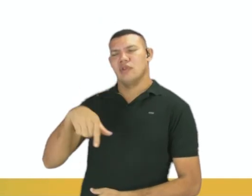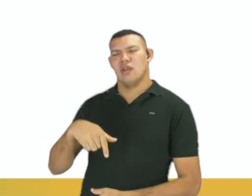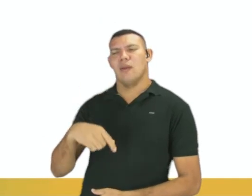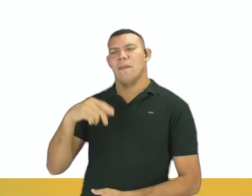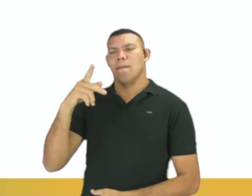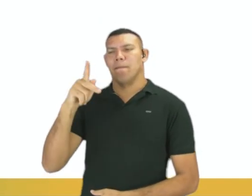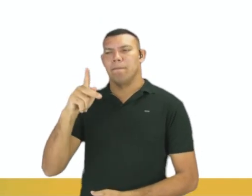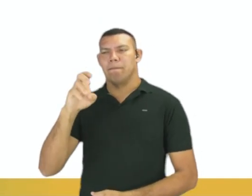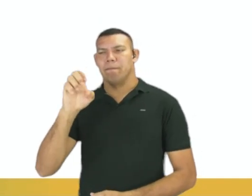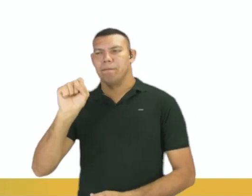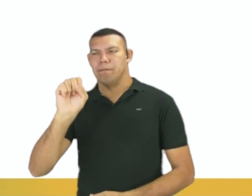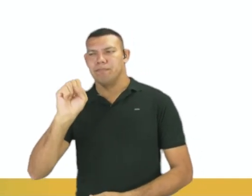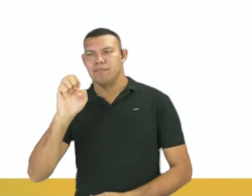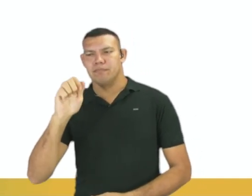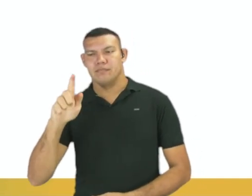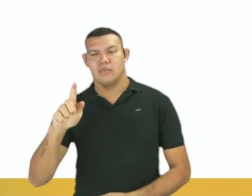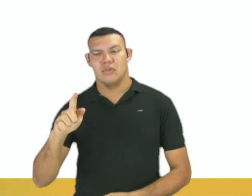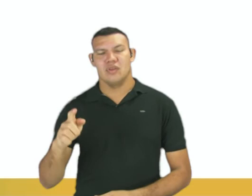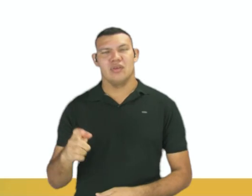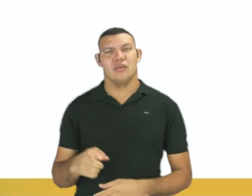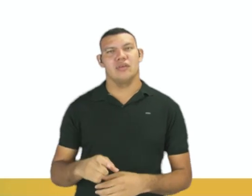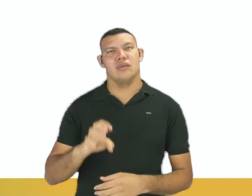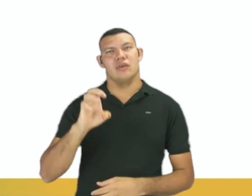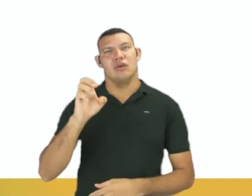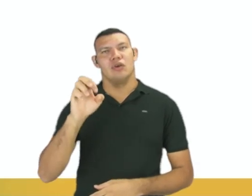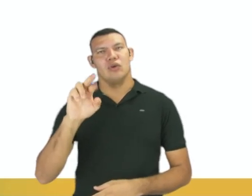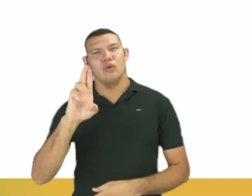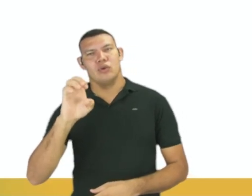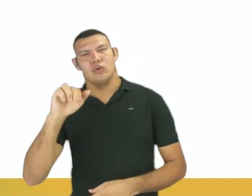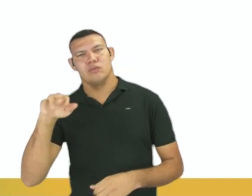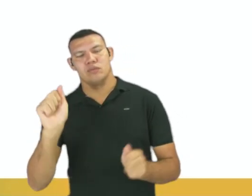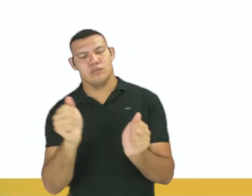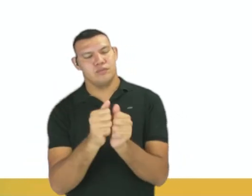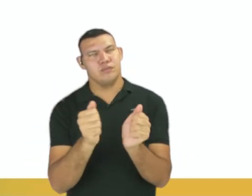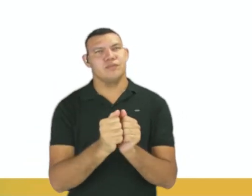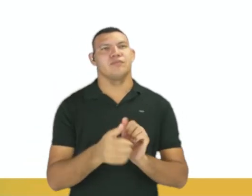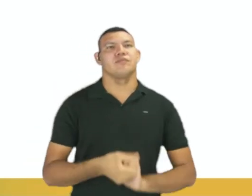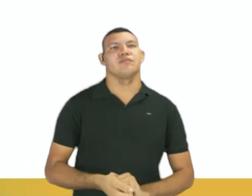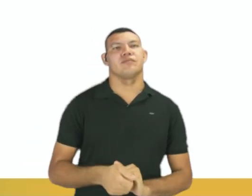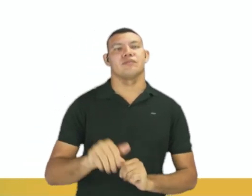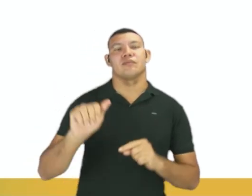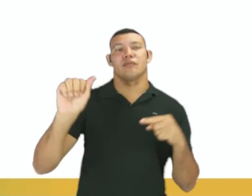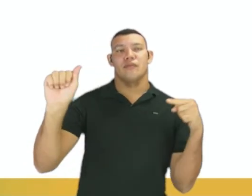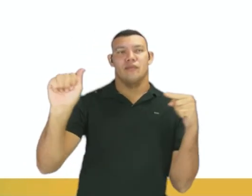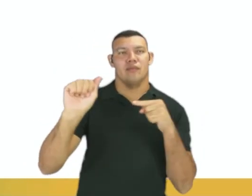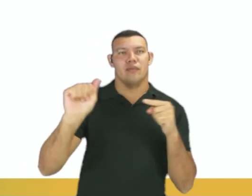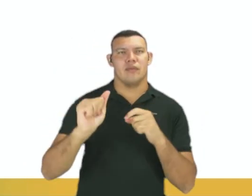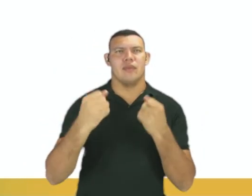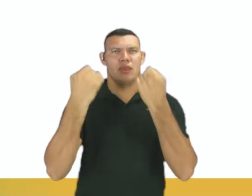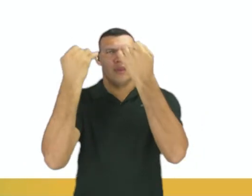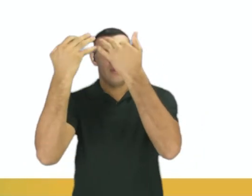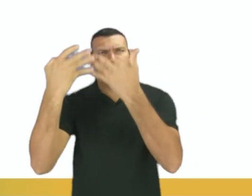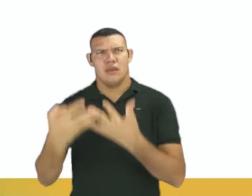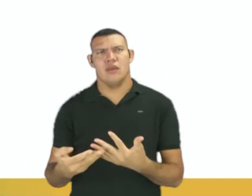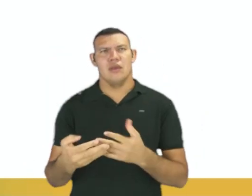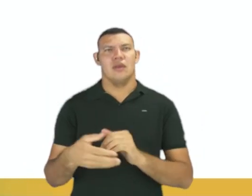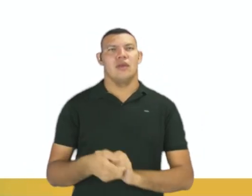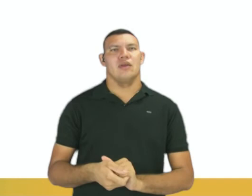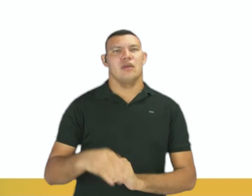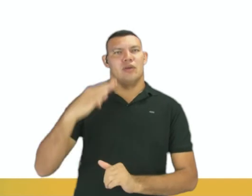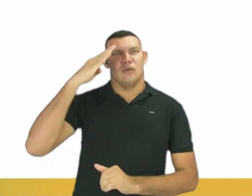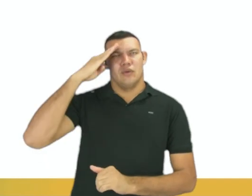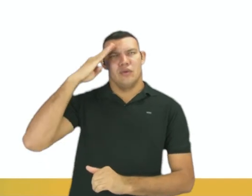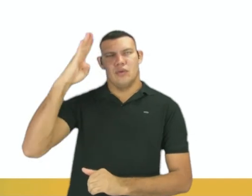achando graça e agora vamos as questões a explique o que o Recruta Zero